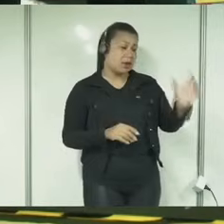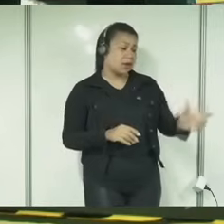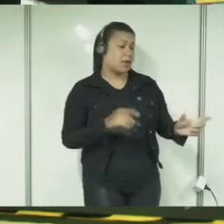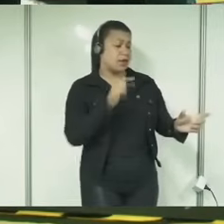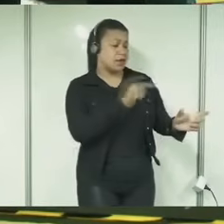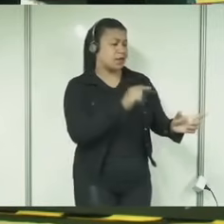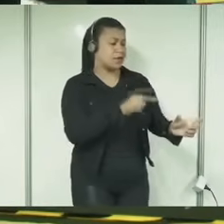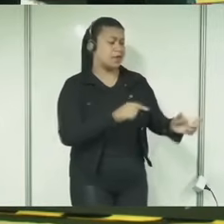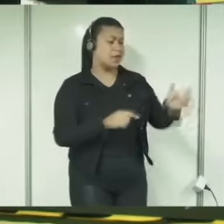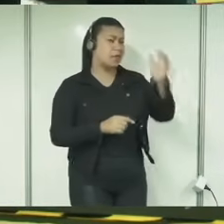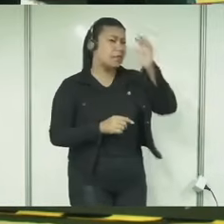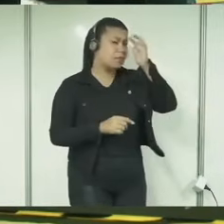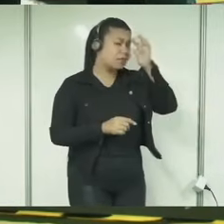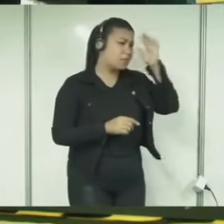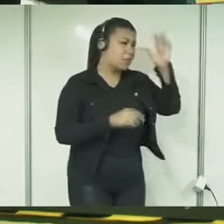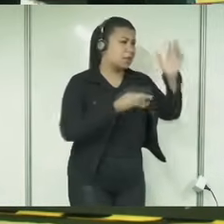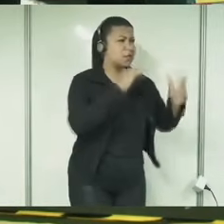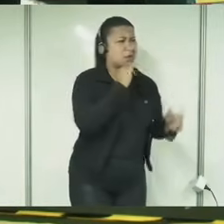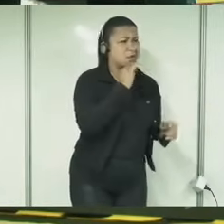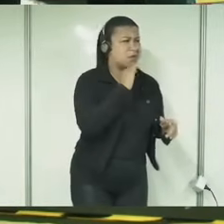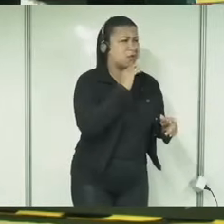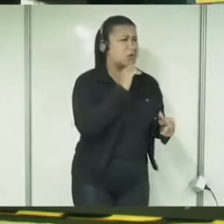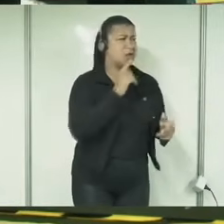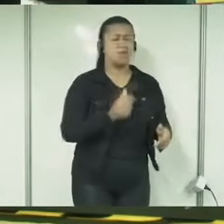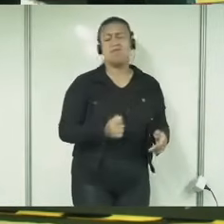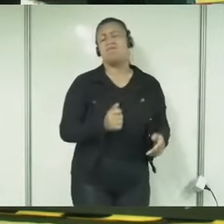está lascado.